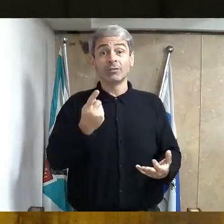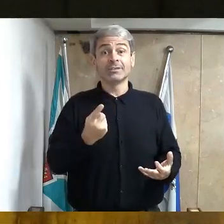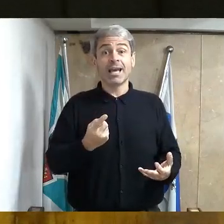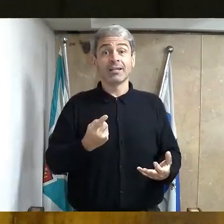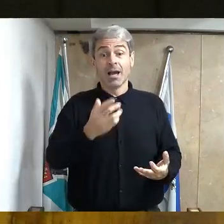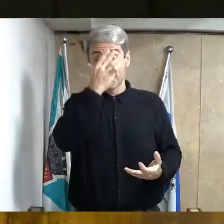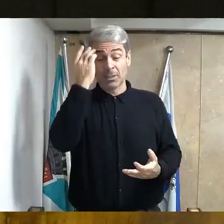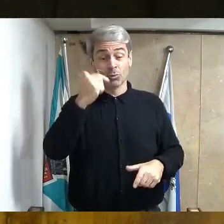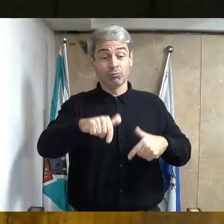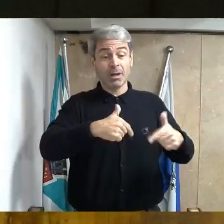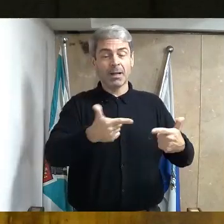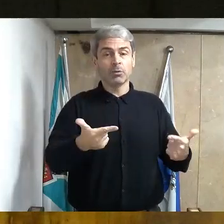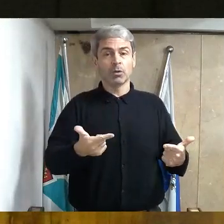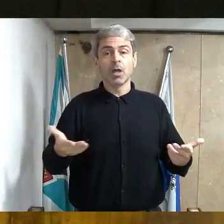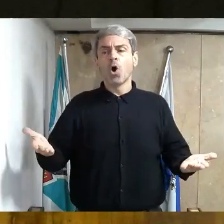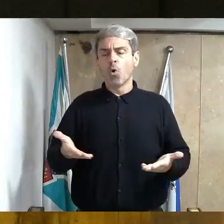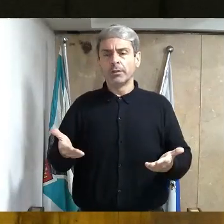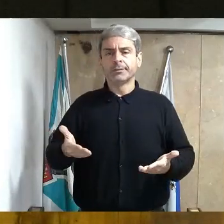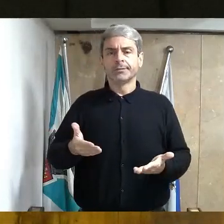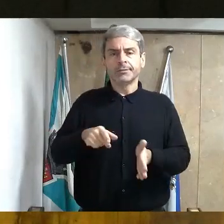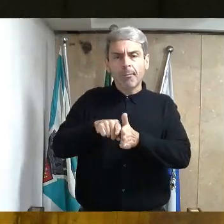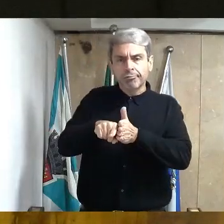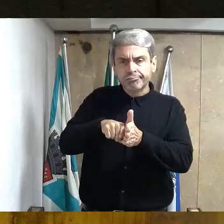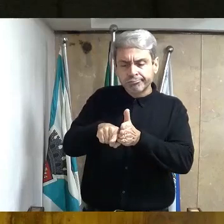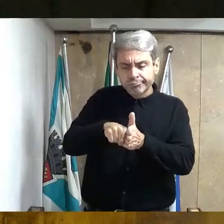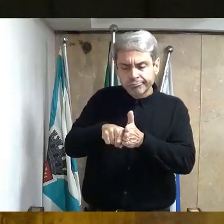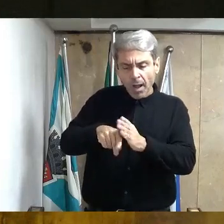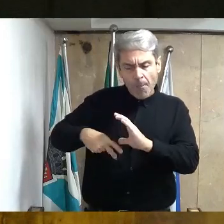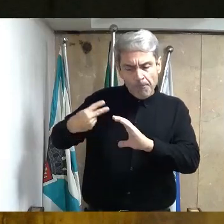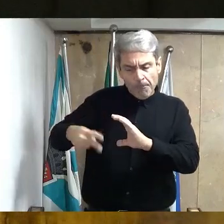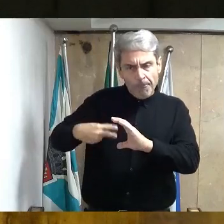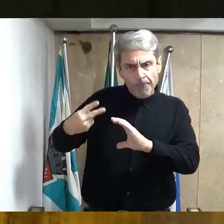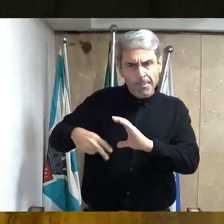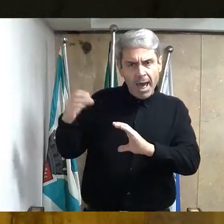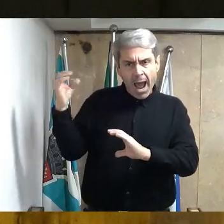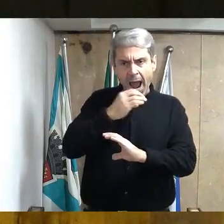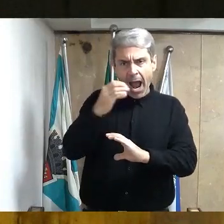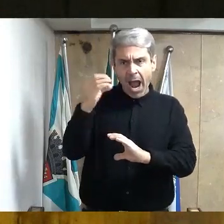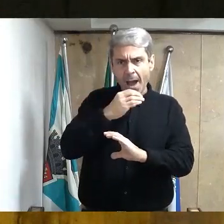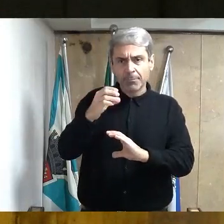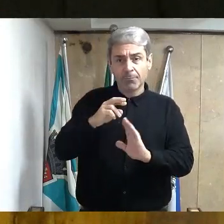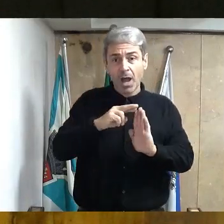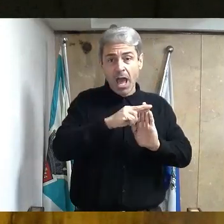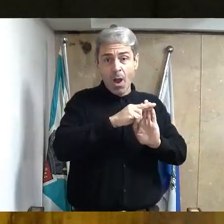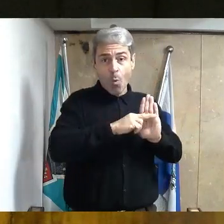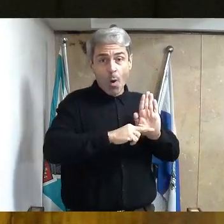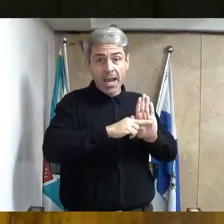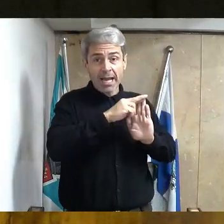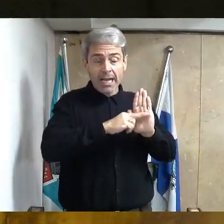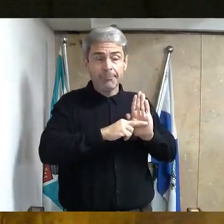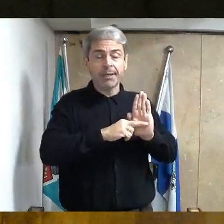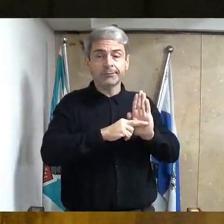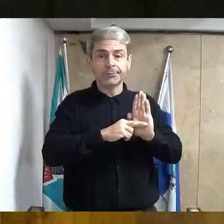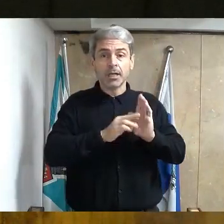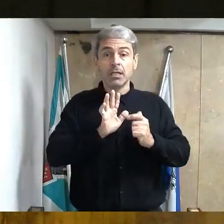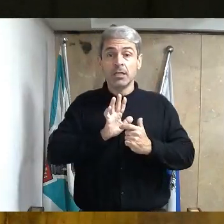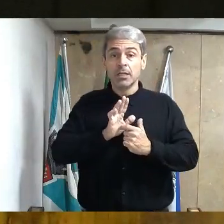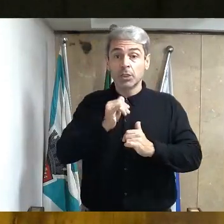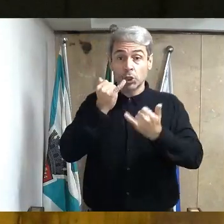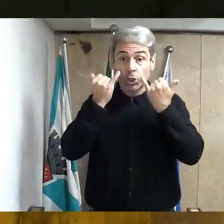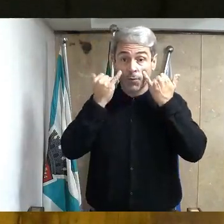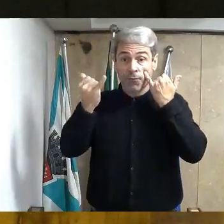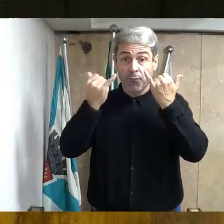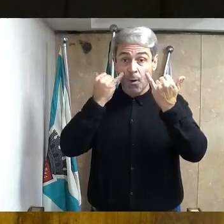estamos apurando mais dados nessa casa. Vamos fazer requerimento de informação ao secretário de